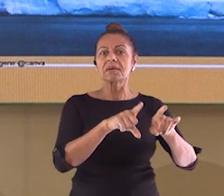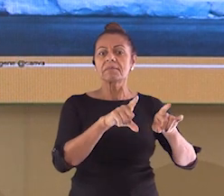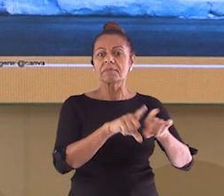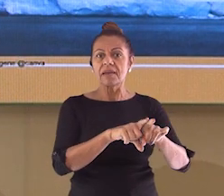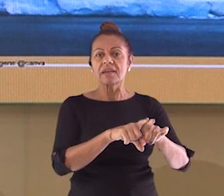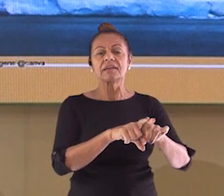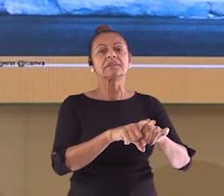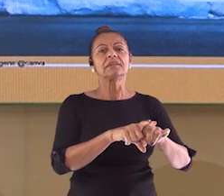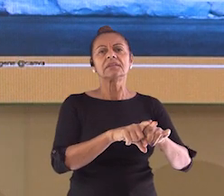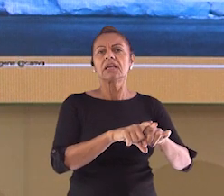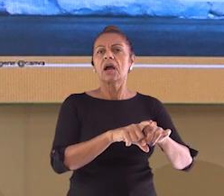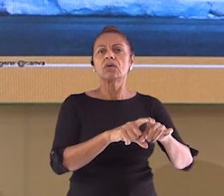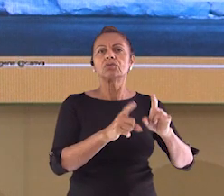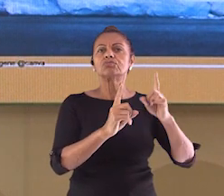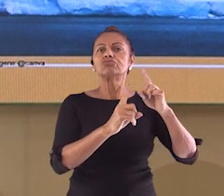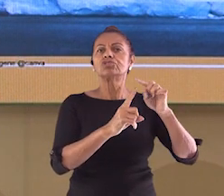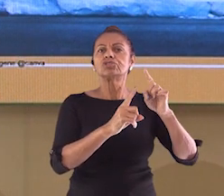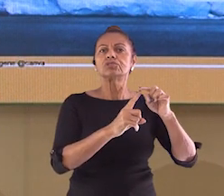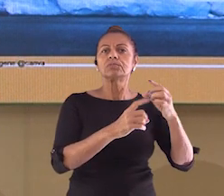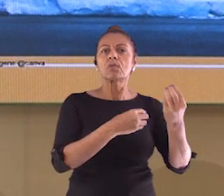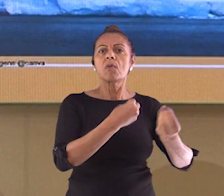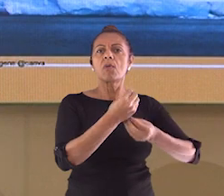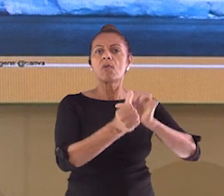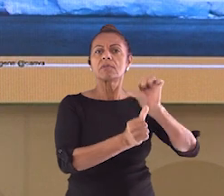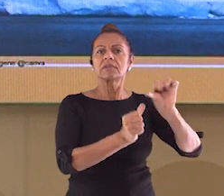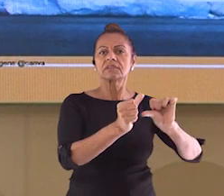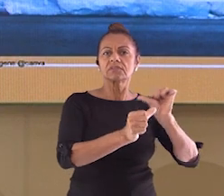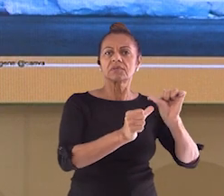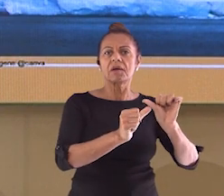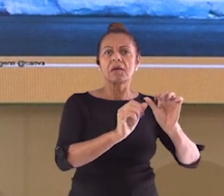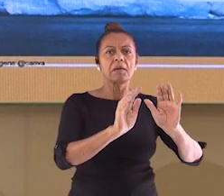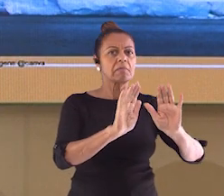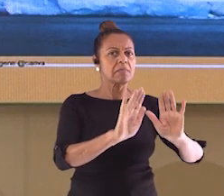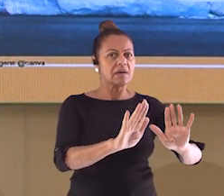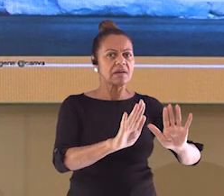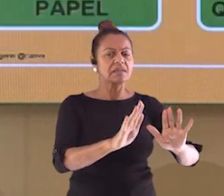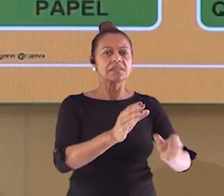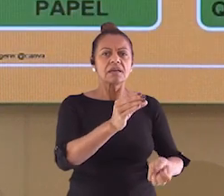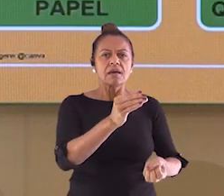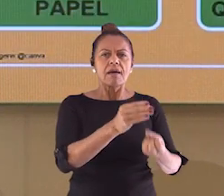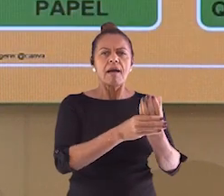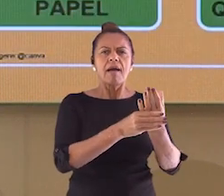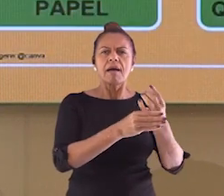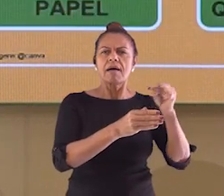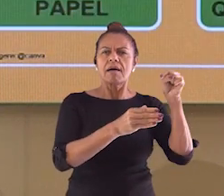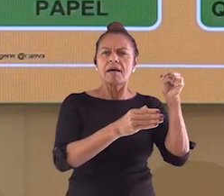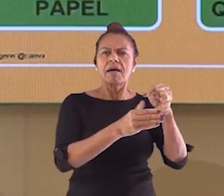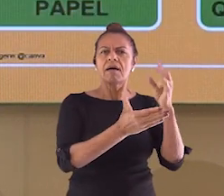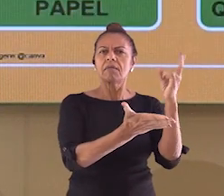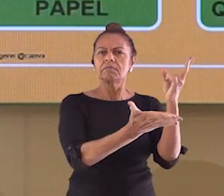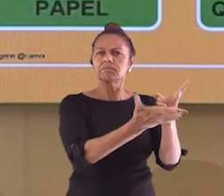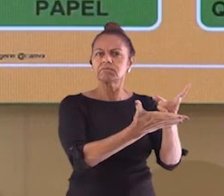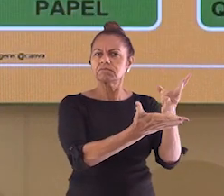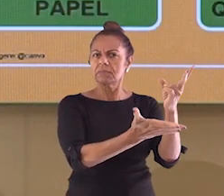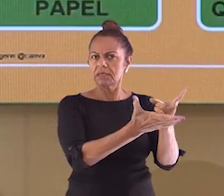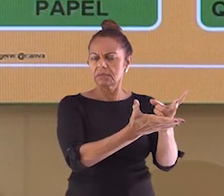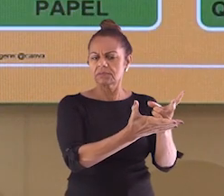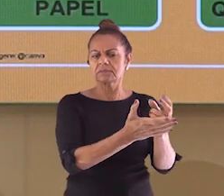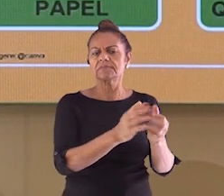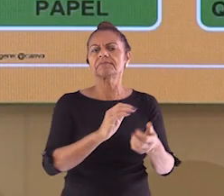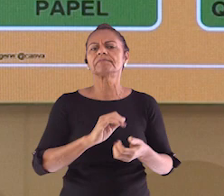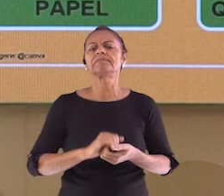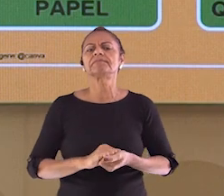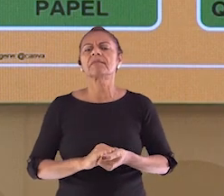altera a sua natureza, isto é, a sua composição. Veja alguns exemplos de